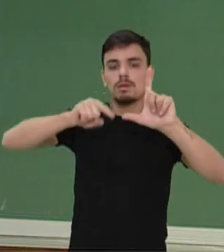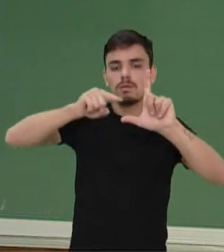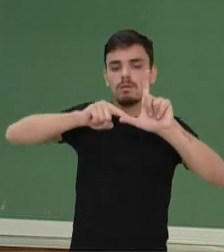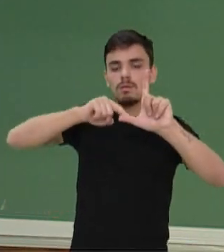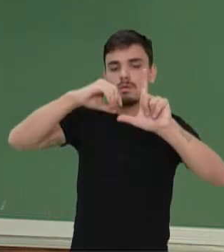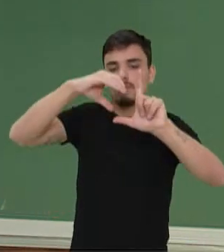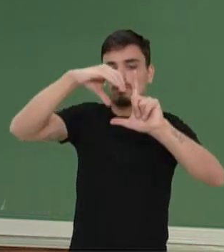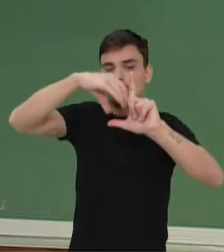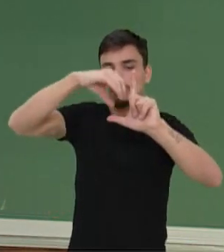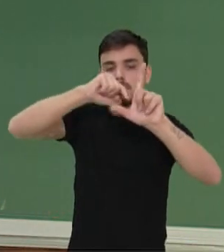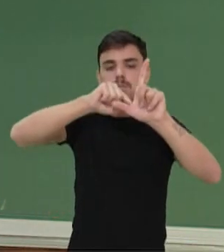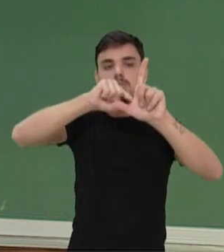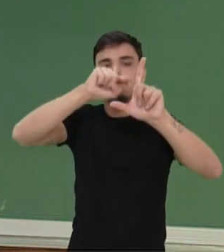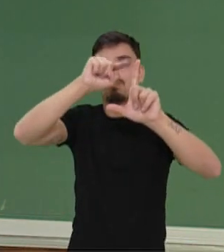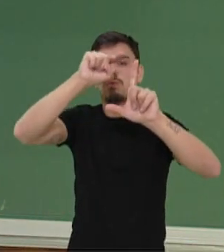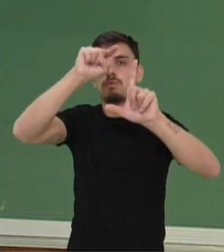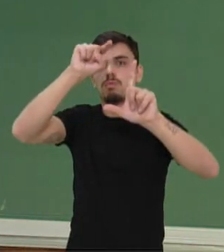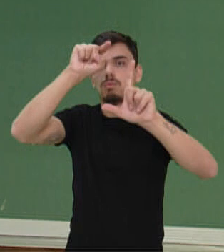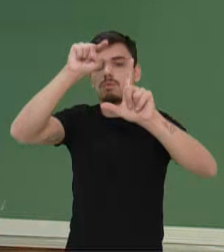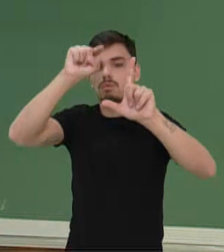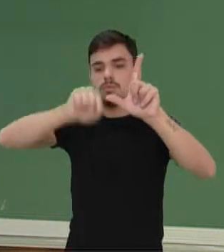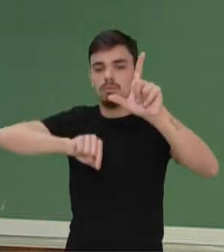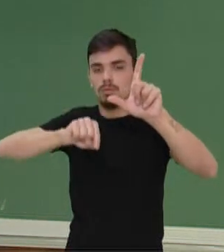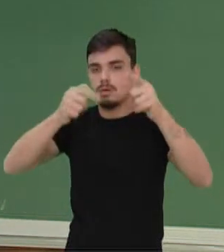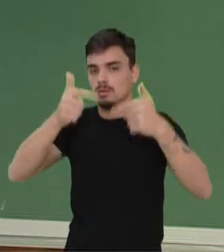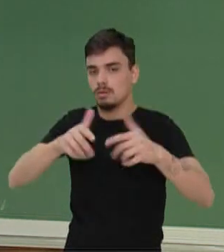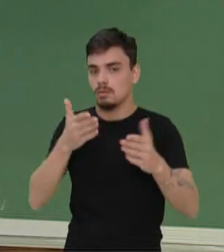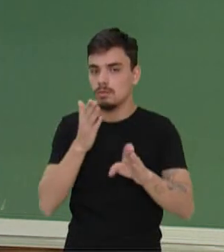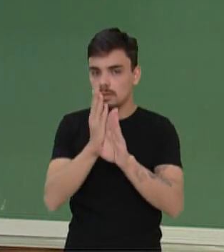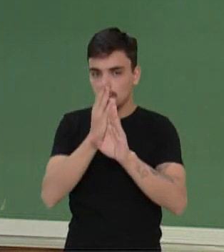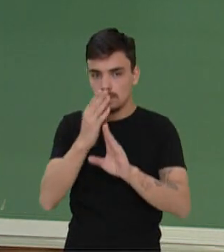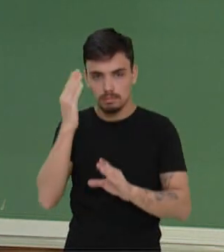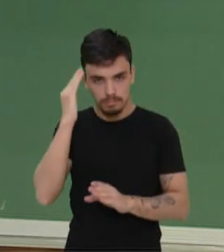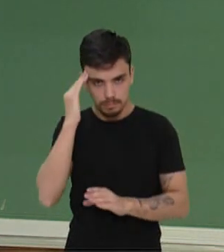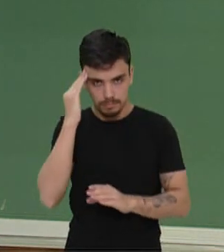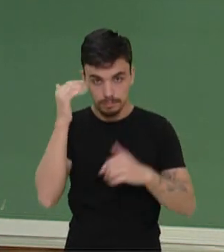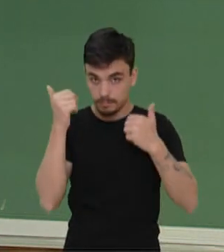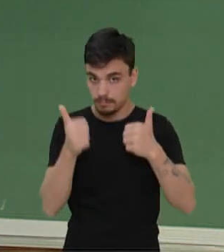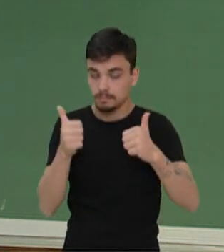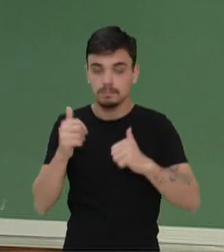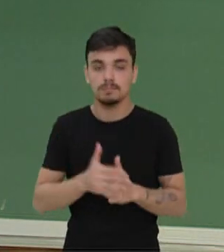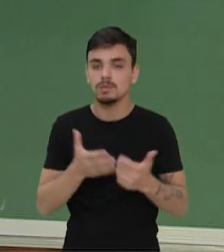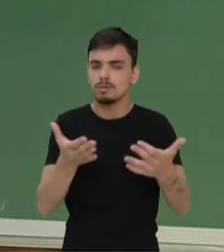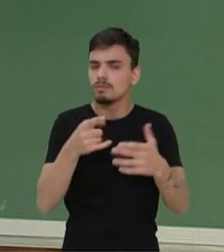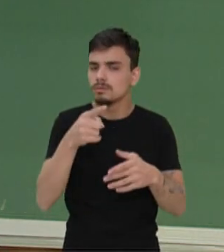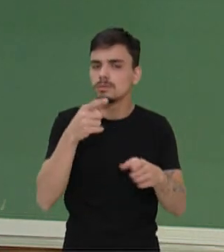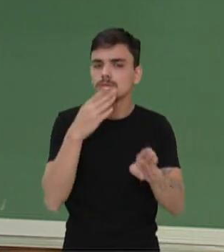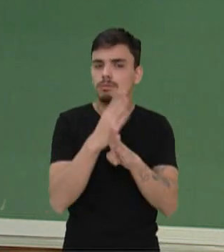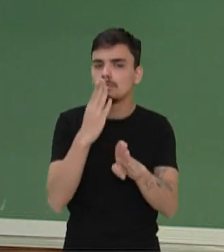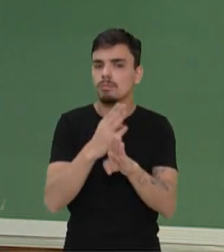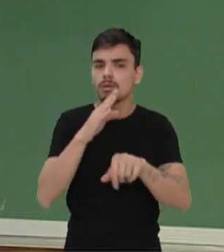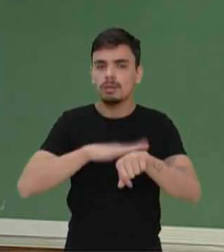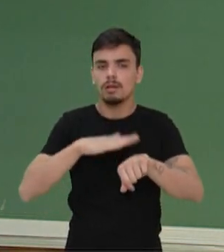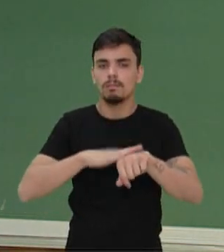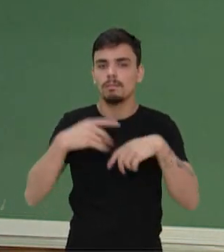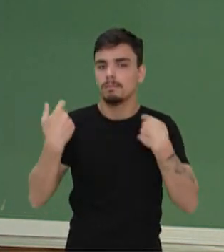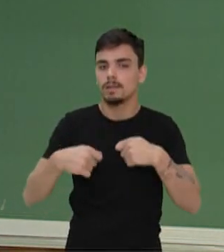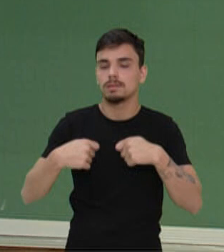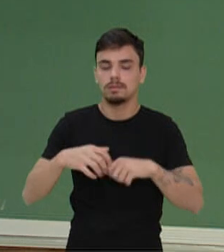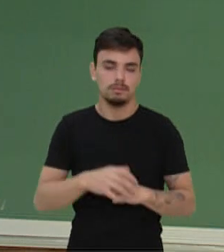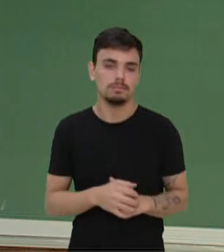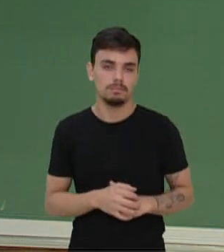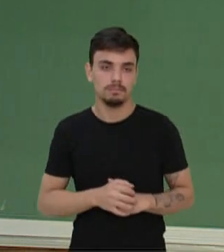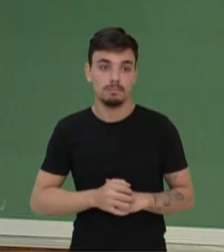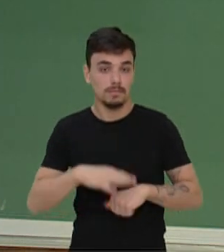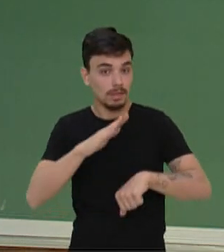o vértice novamente, né? O máximo está lá no vértice, né? Ele quer que você descubra o tempo necessário. Bom, o